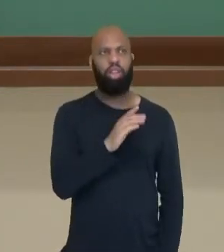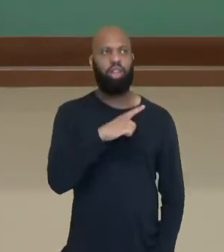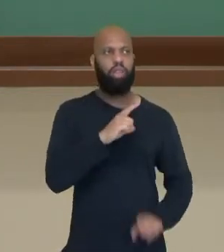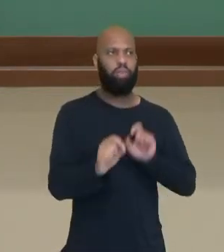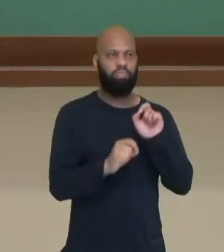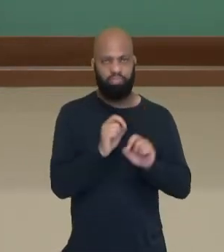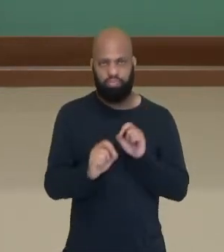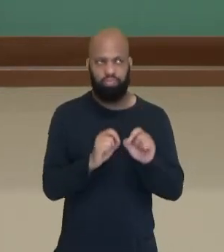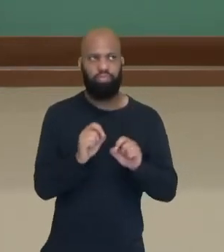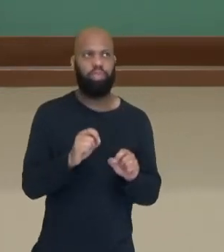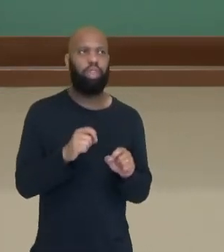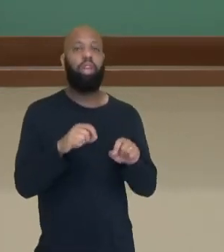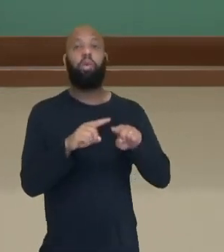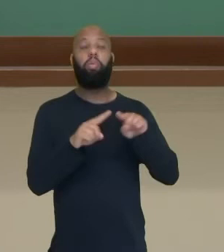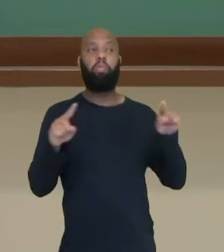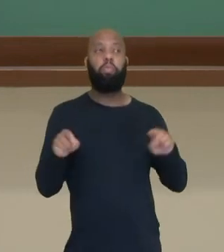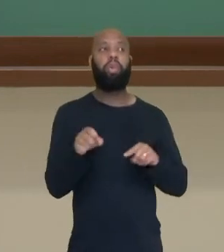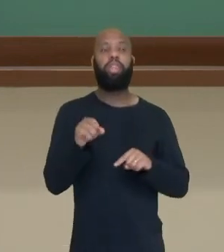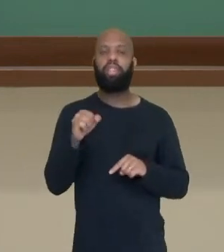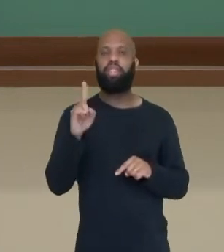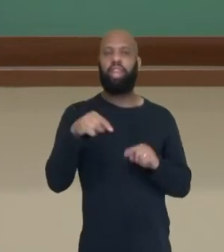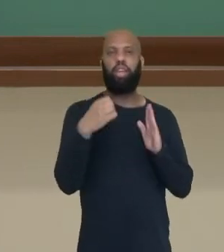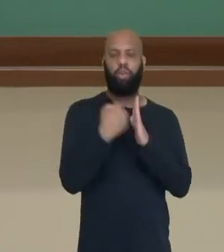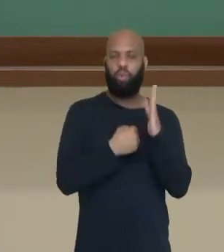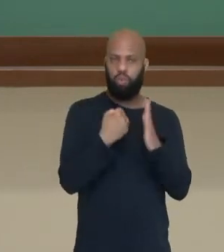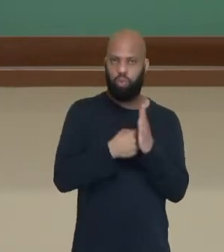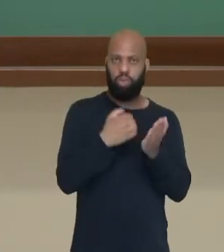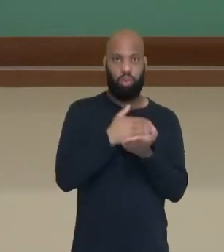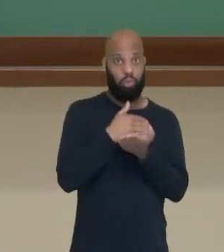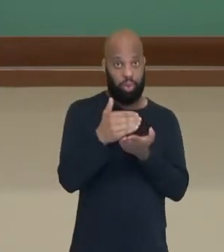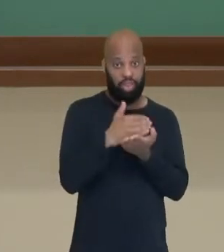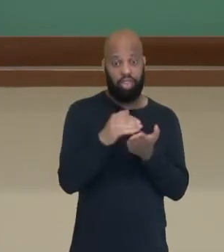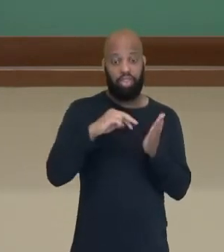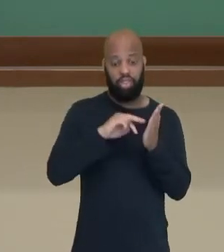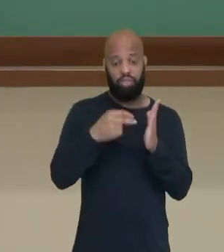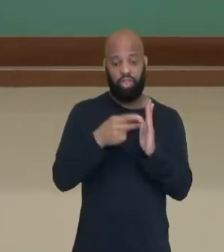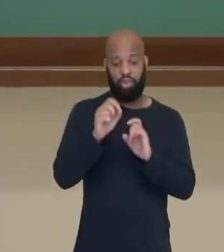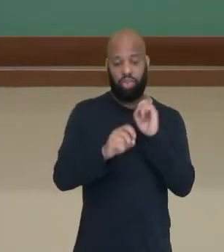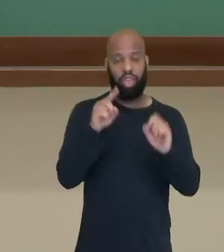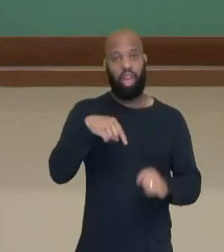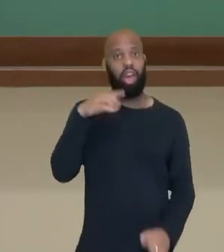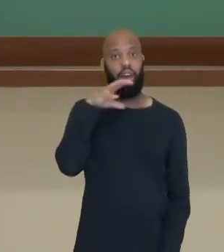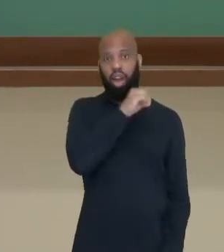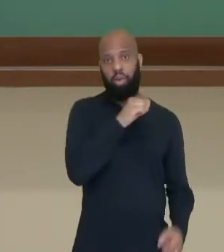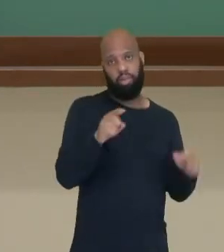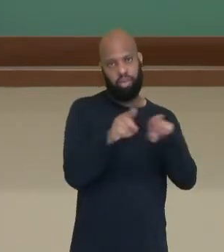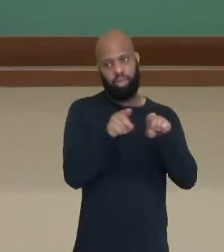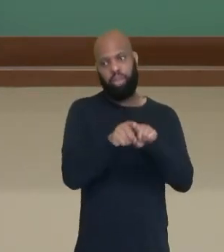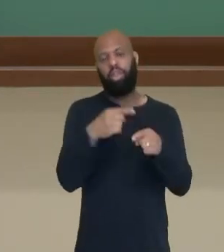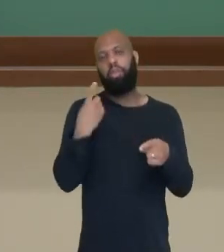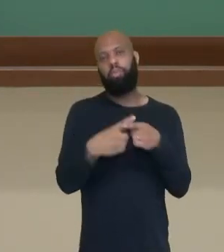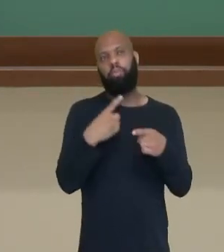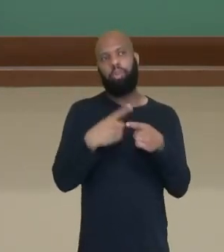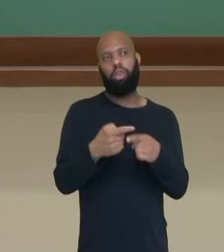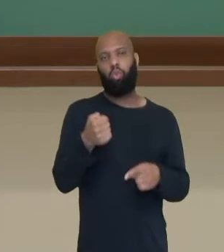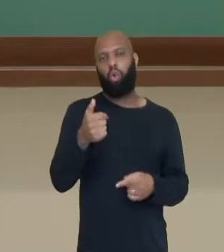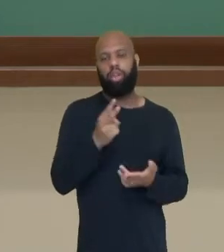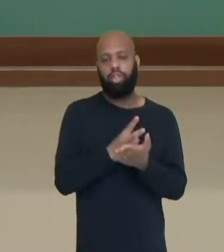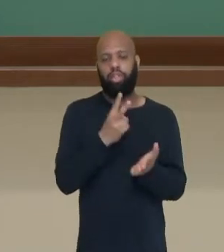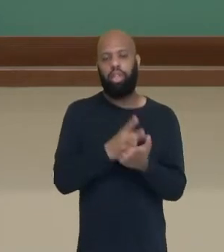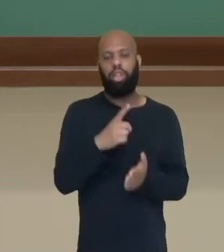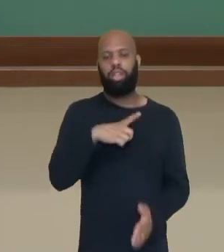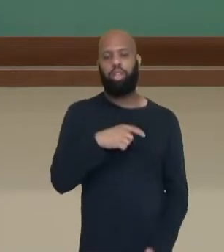muito demorada, porém, quando a luta em si começa, é uma luta muito rápida. Normalmente termina em